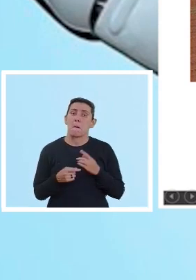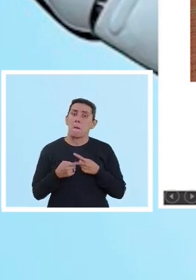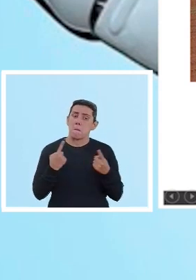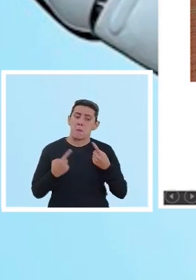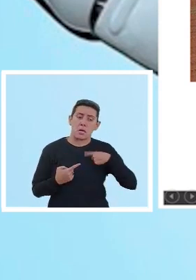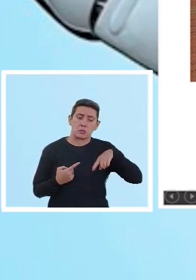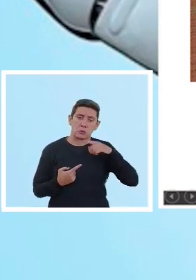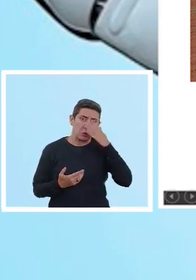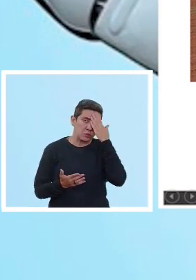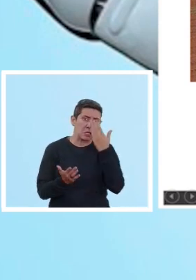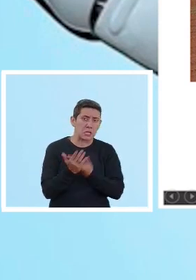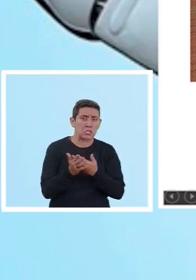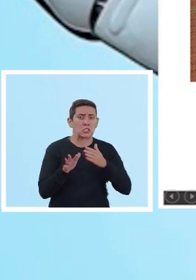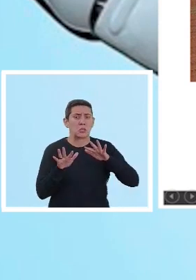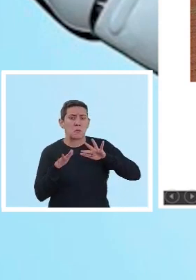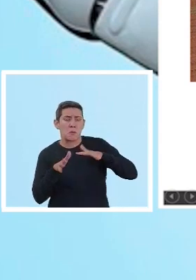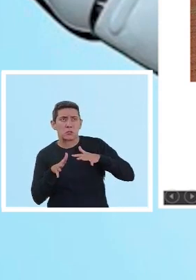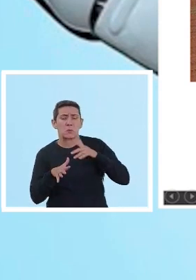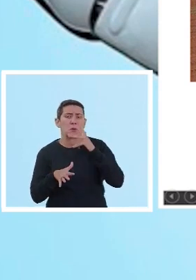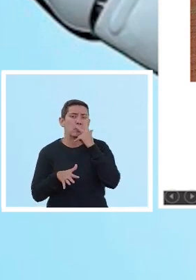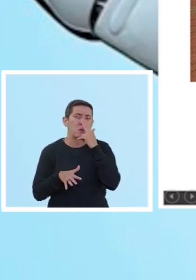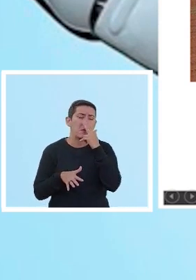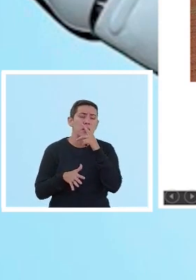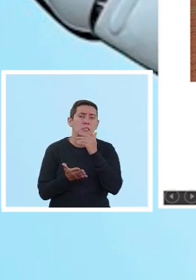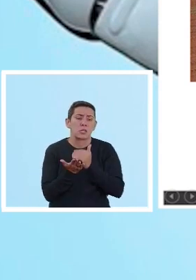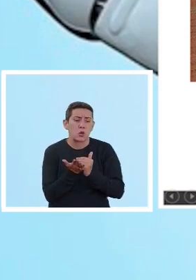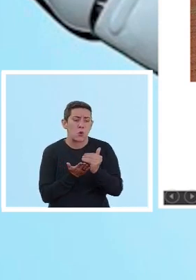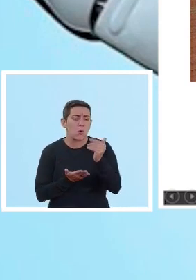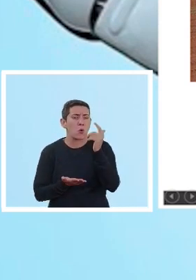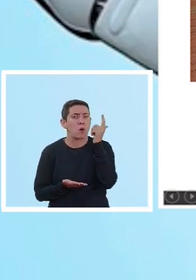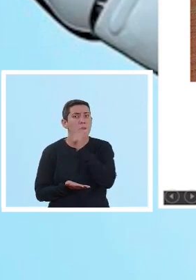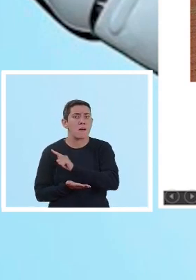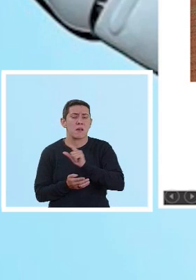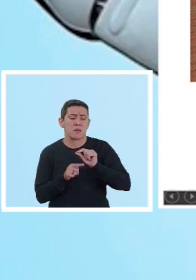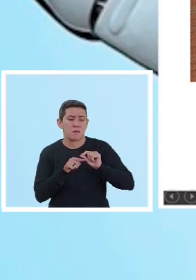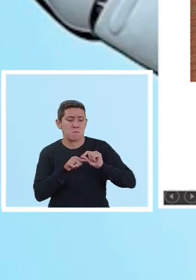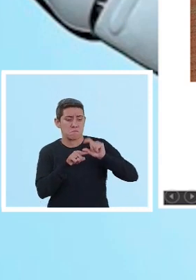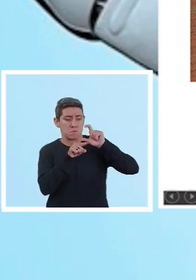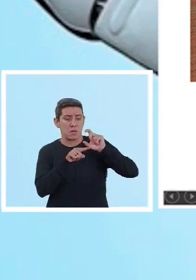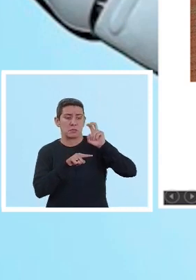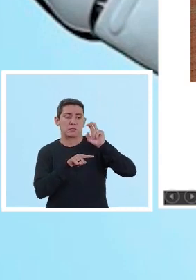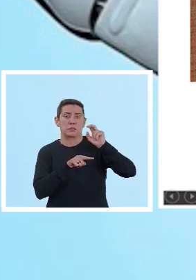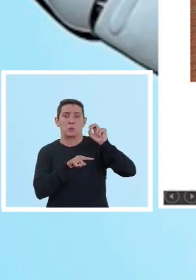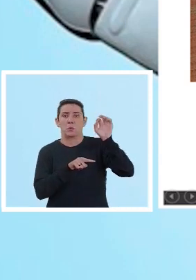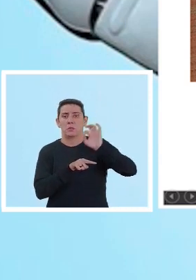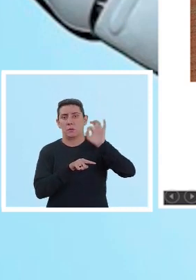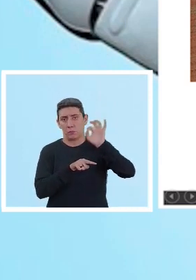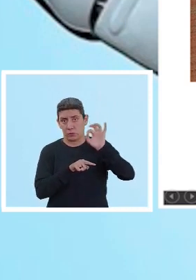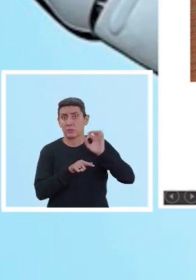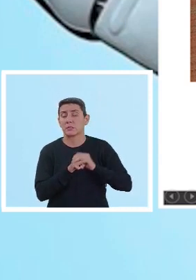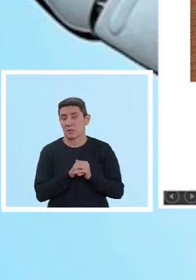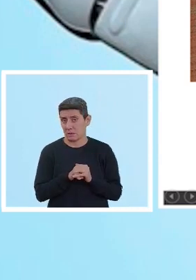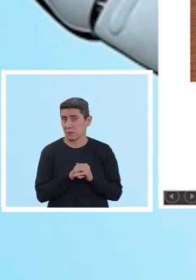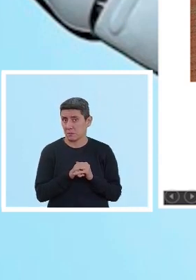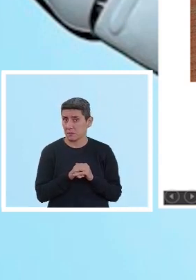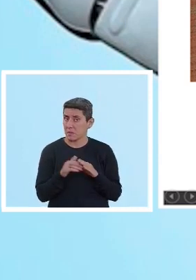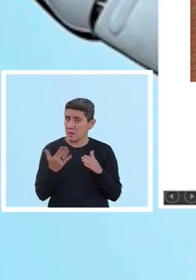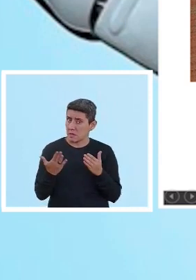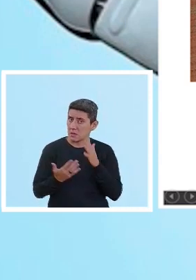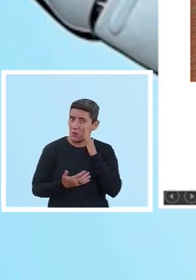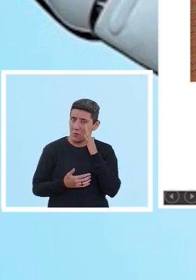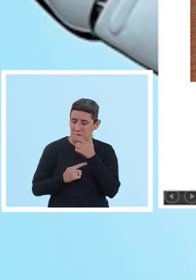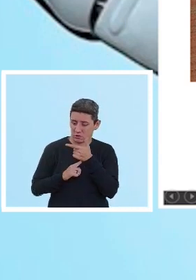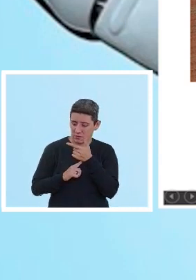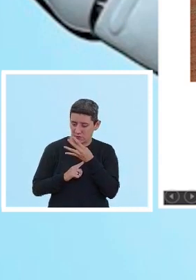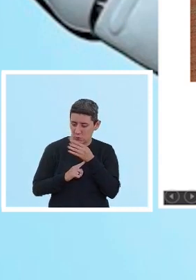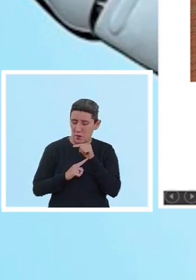é de ter pelo menos um ganho inicial de cinquenta por cento né então nessa continha dos 24 mil